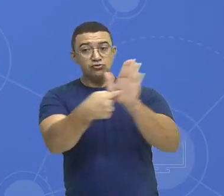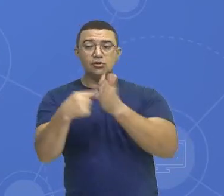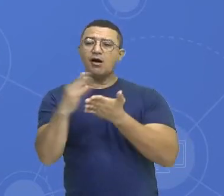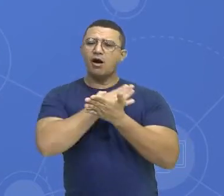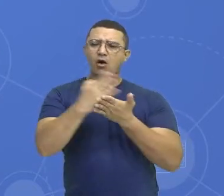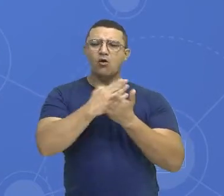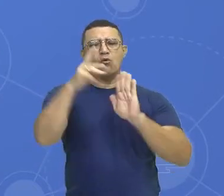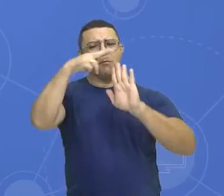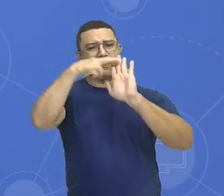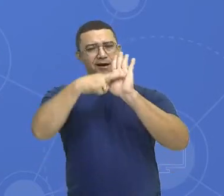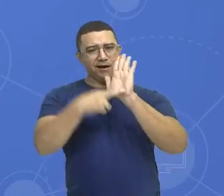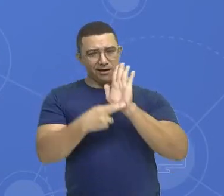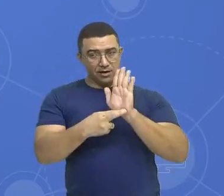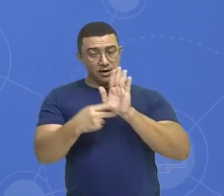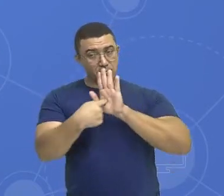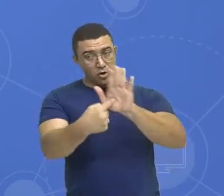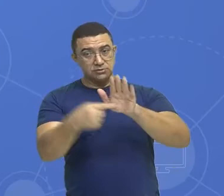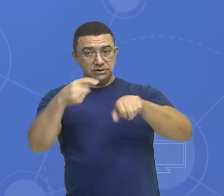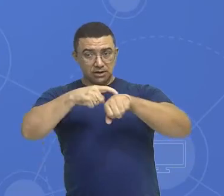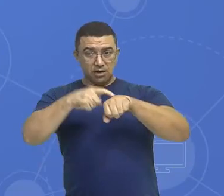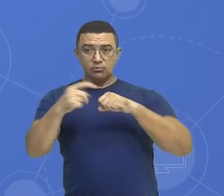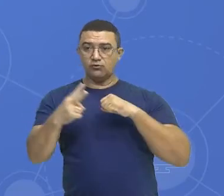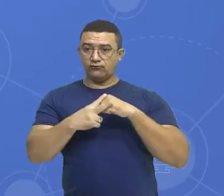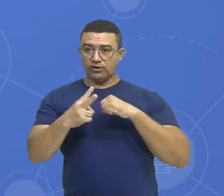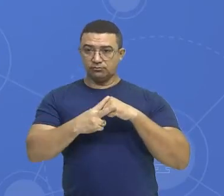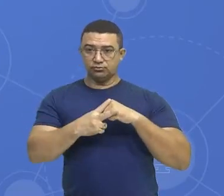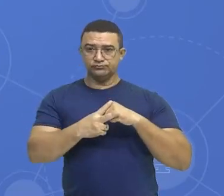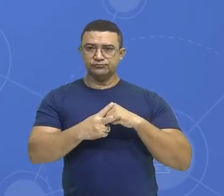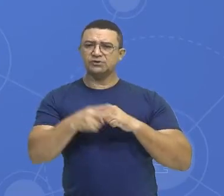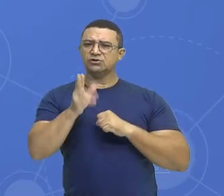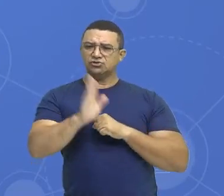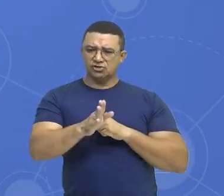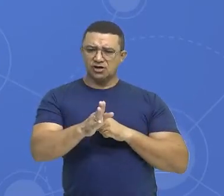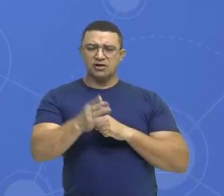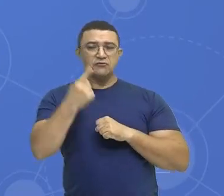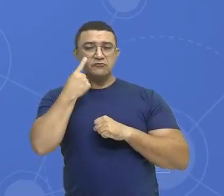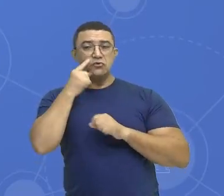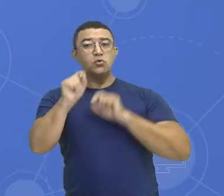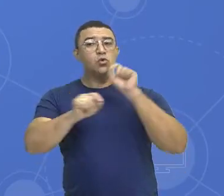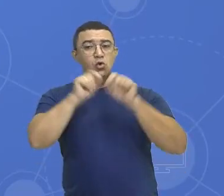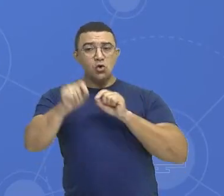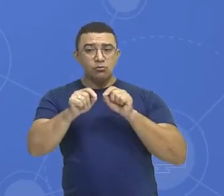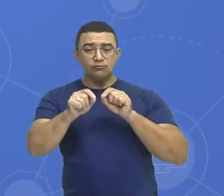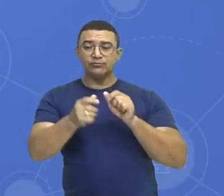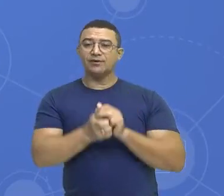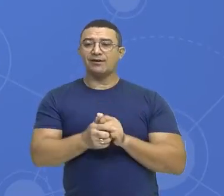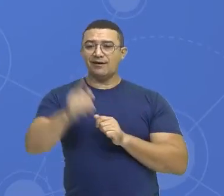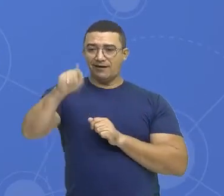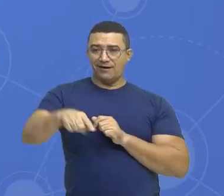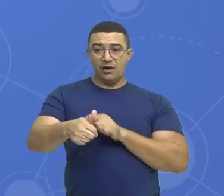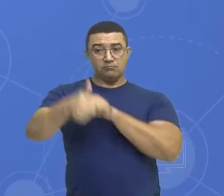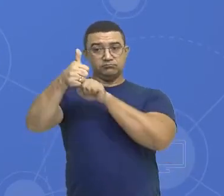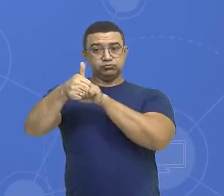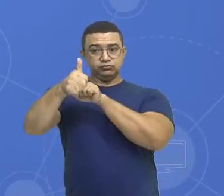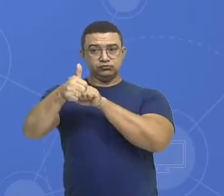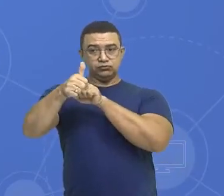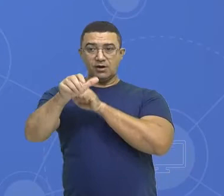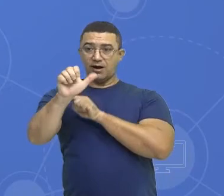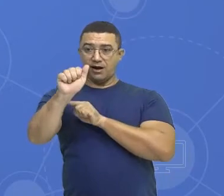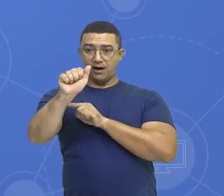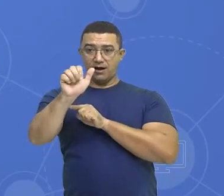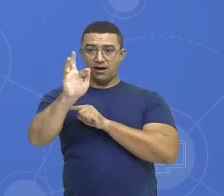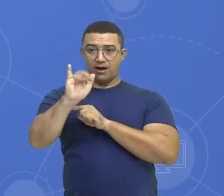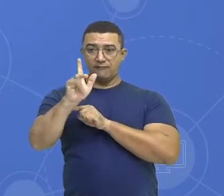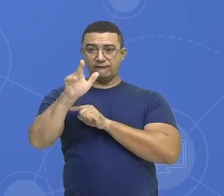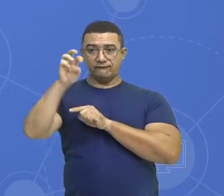definem esse tempo verbal. Nós já vimos aí, né, em outro momento, a forma afirmativa, que é aquela onde o verbo, por exemplo, quando